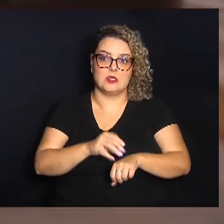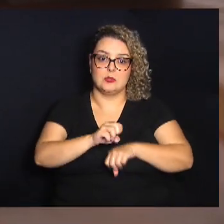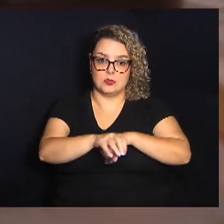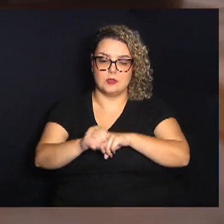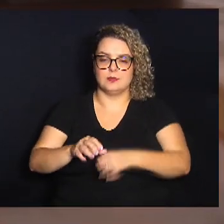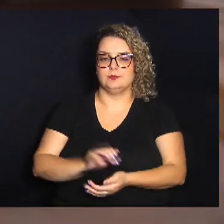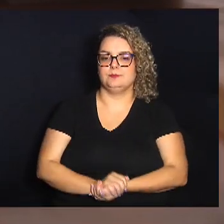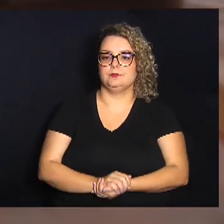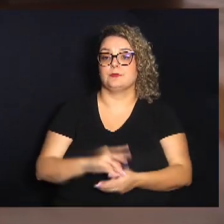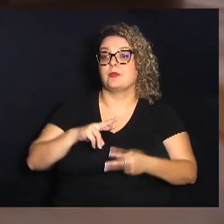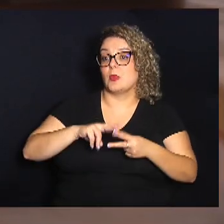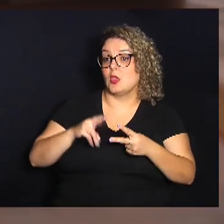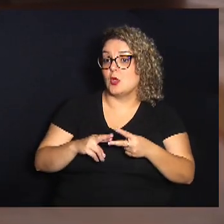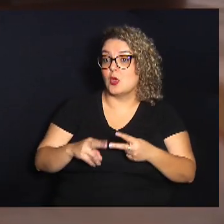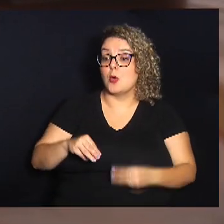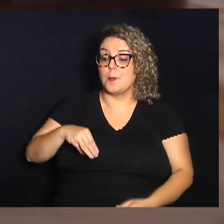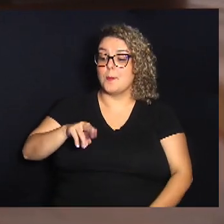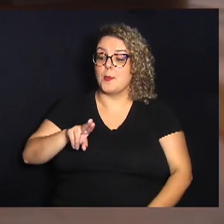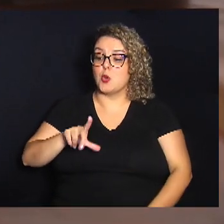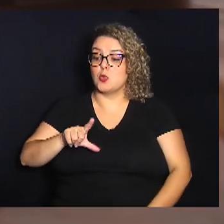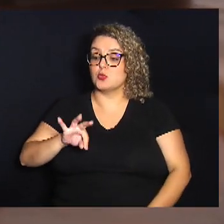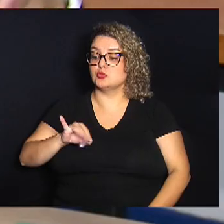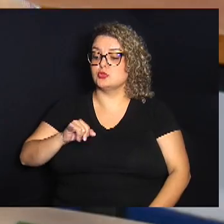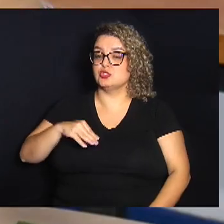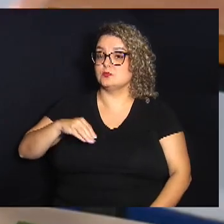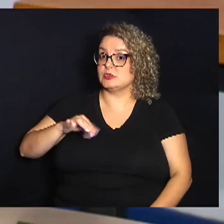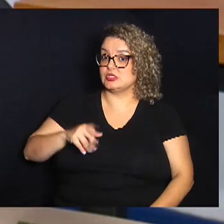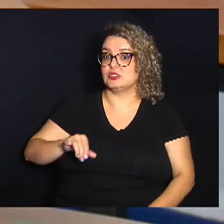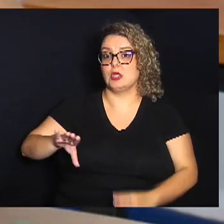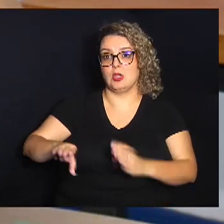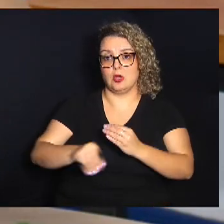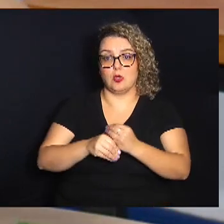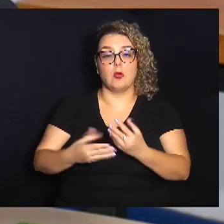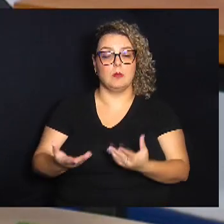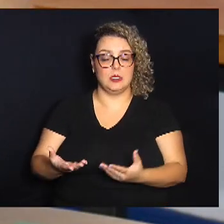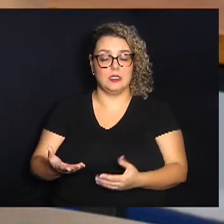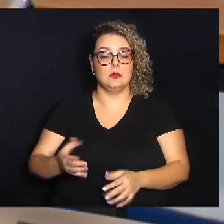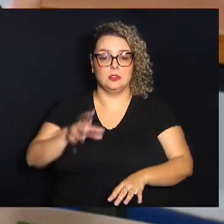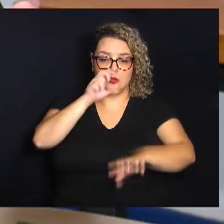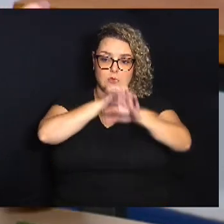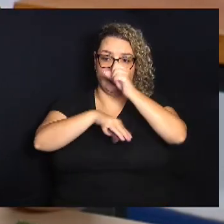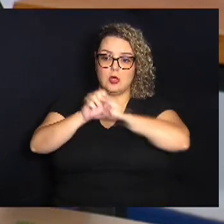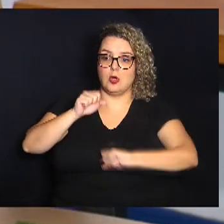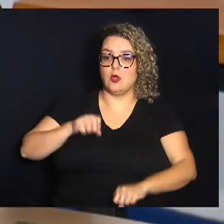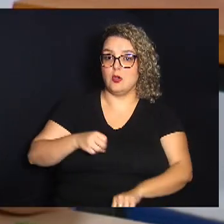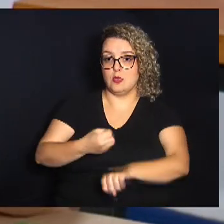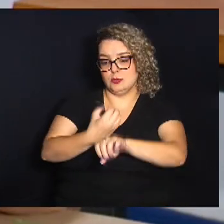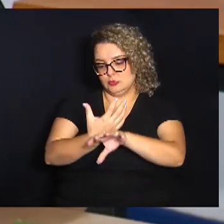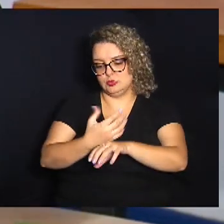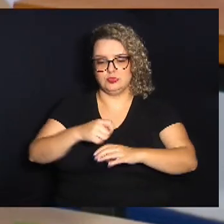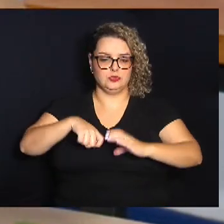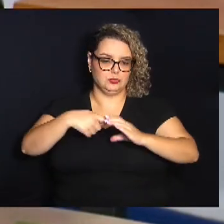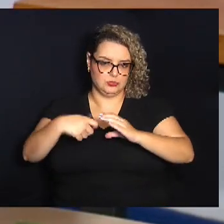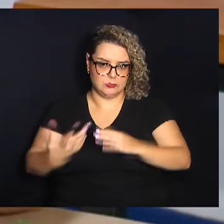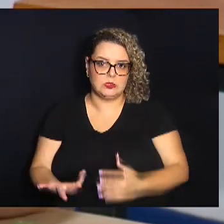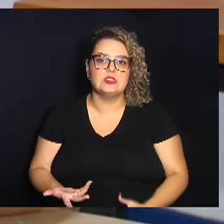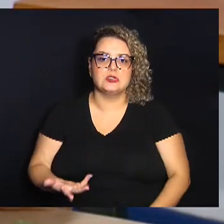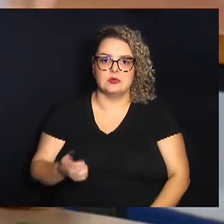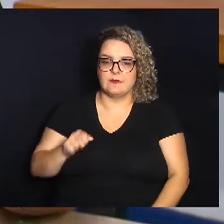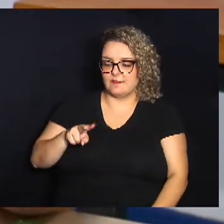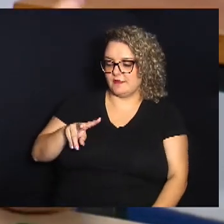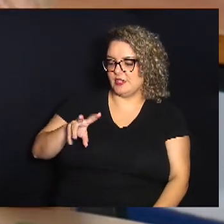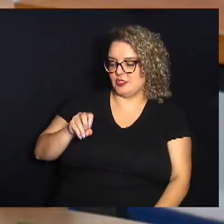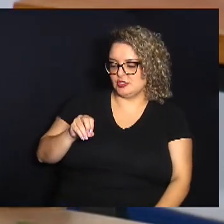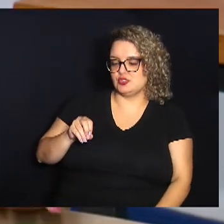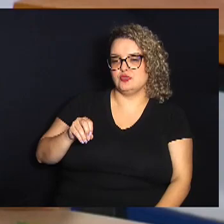Os recursos multimídia complementam o aprendizado. As videoaulas, né, os outros recursos tecnológicos como